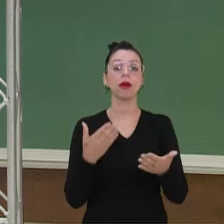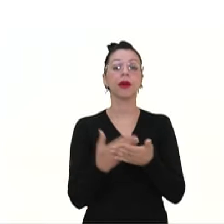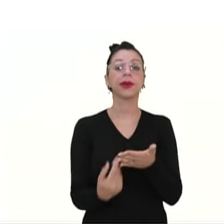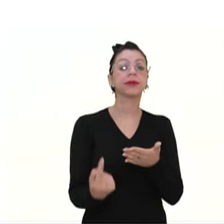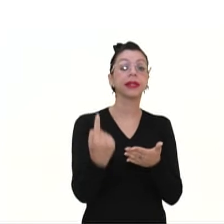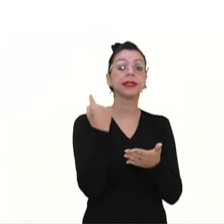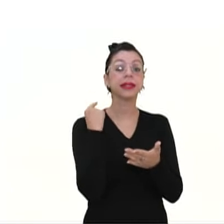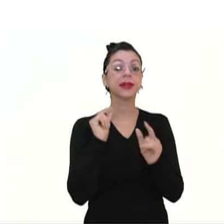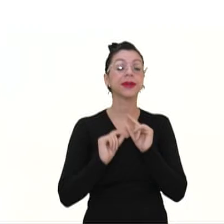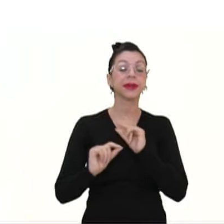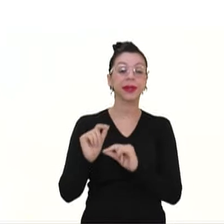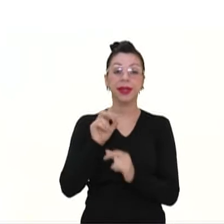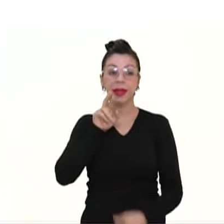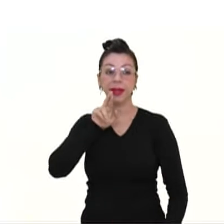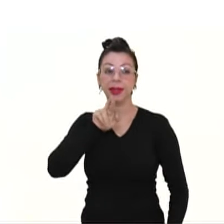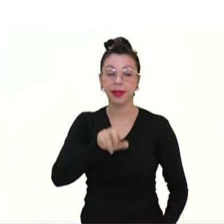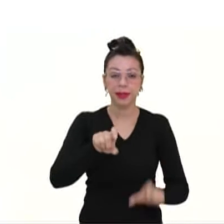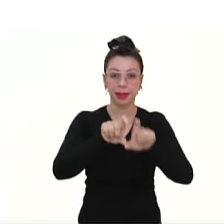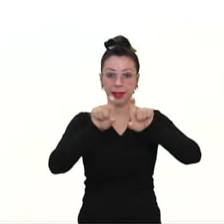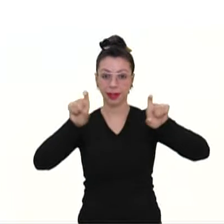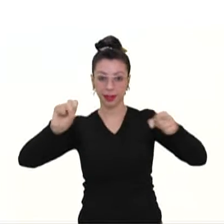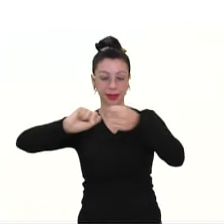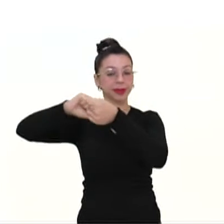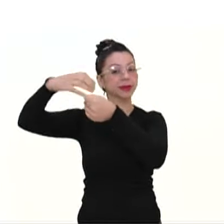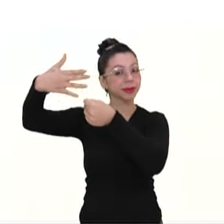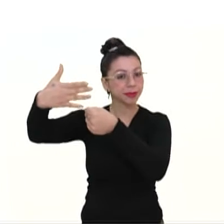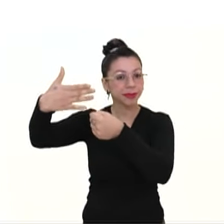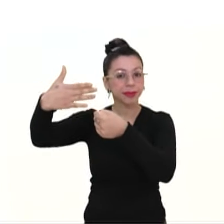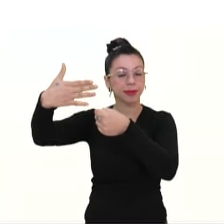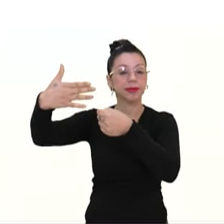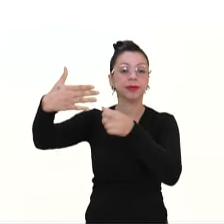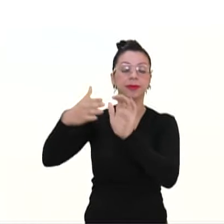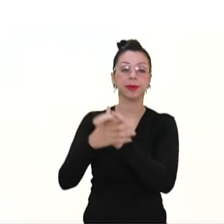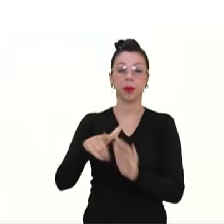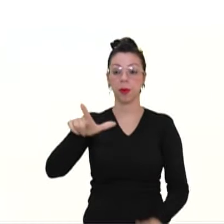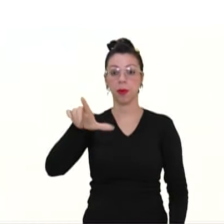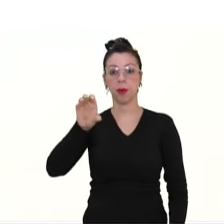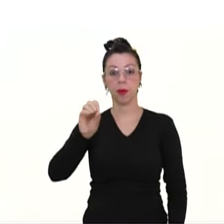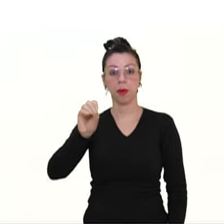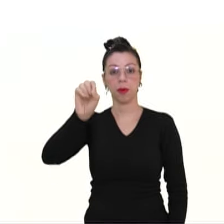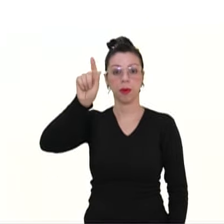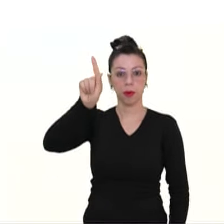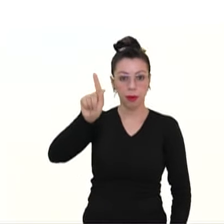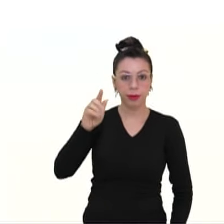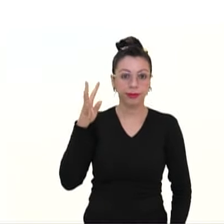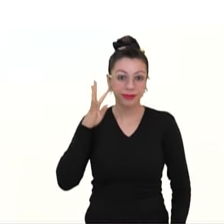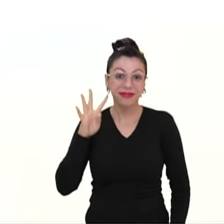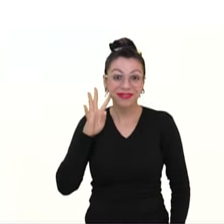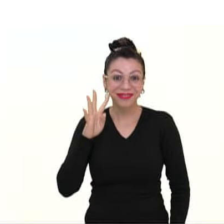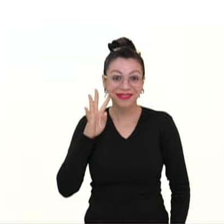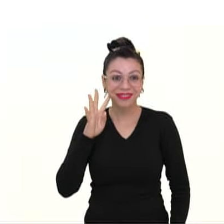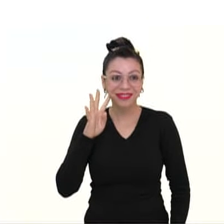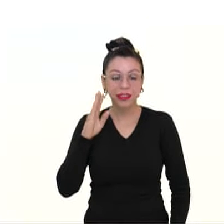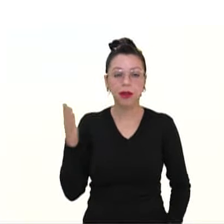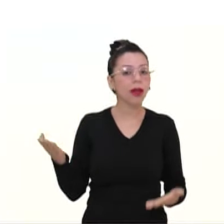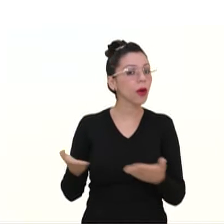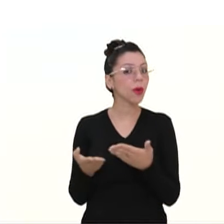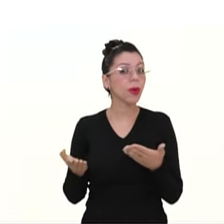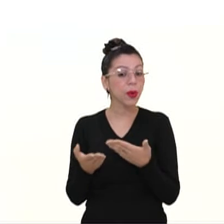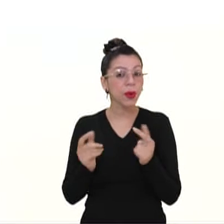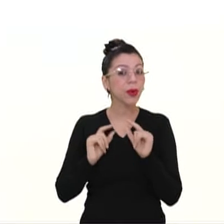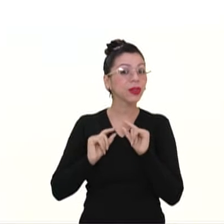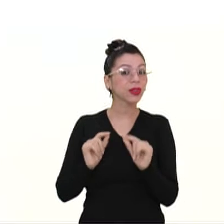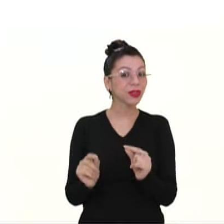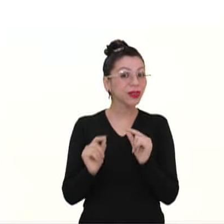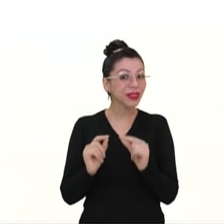aula passada? Resolução de equações exponenciais com logaritmos. Legal, né? O que nós